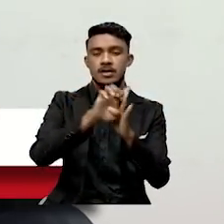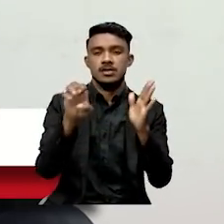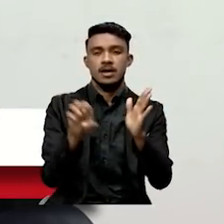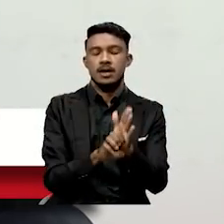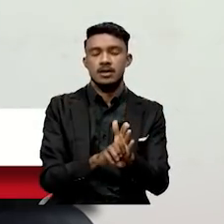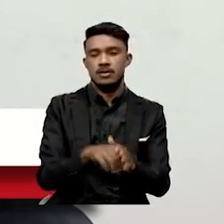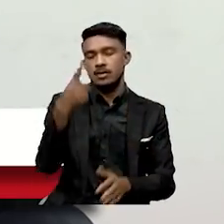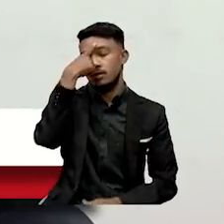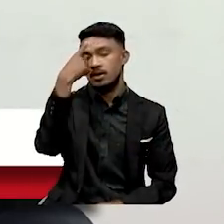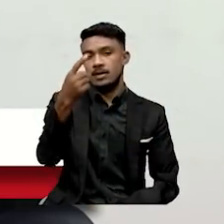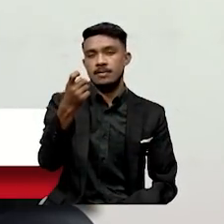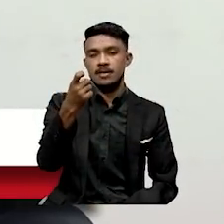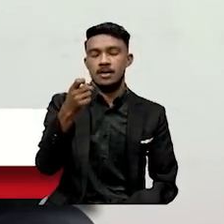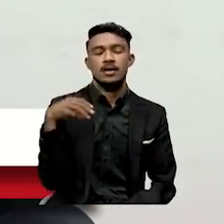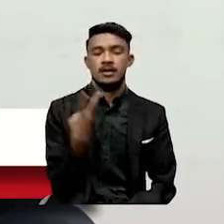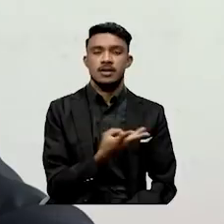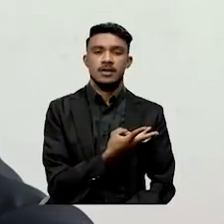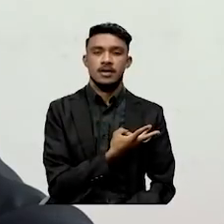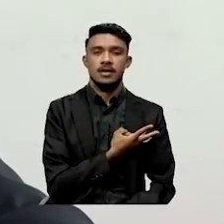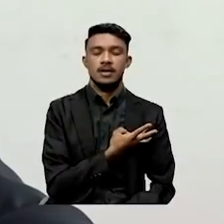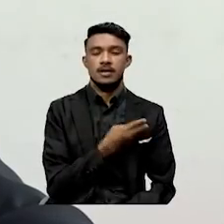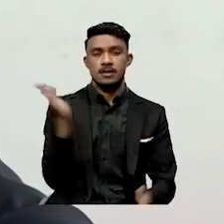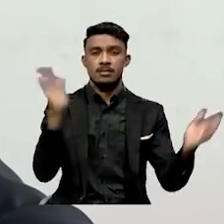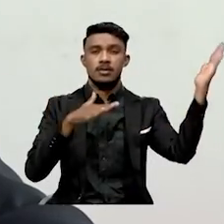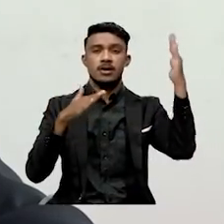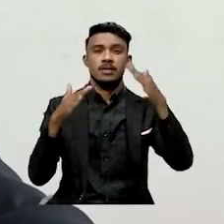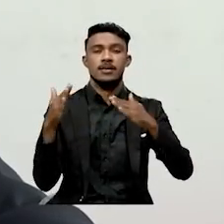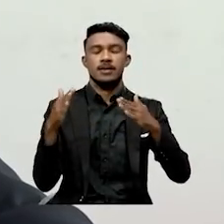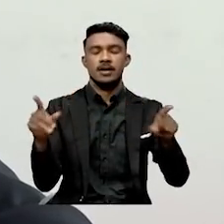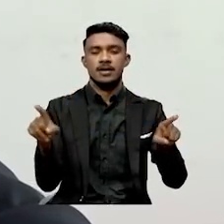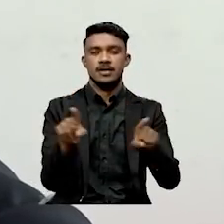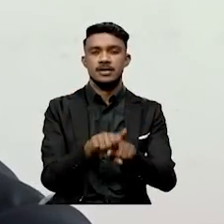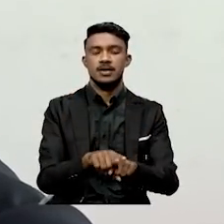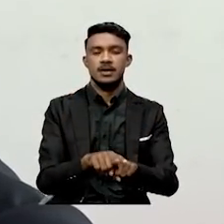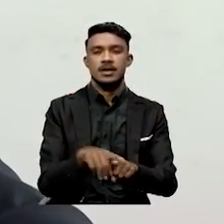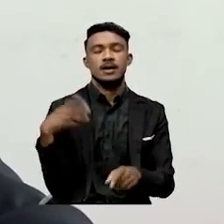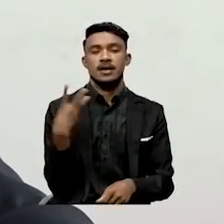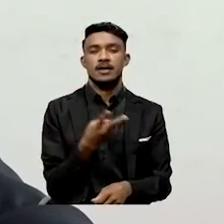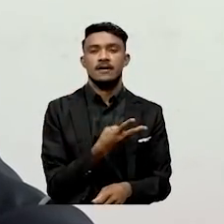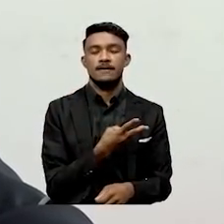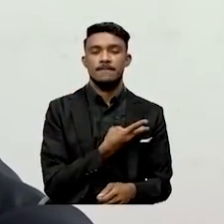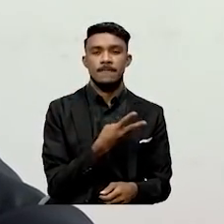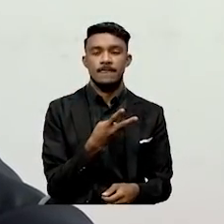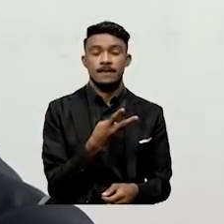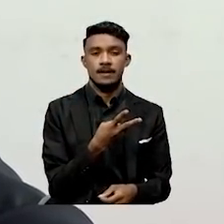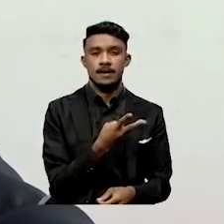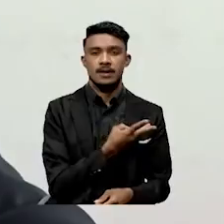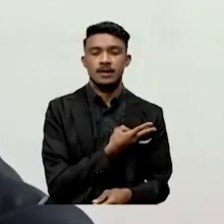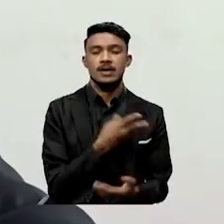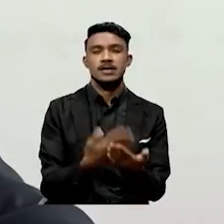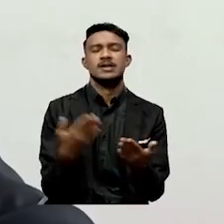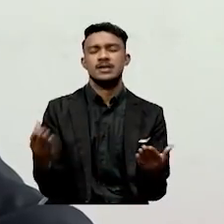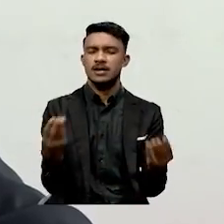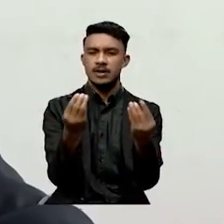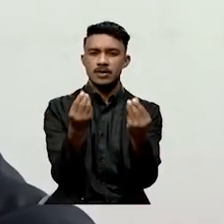Taba ita ne problema mané. Ita nini produksaun domestika nene railara nene lana ton pra